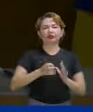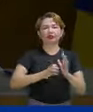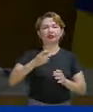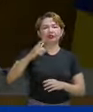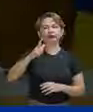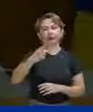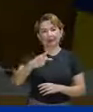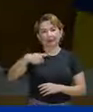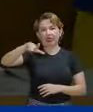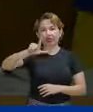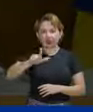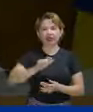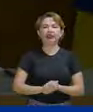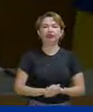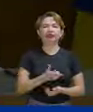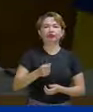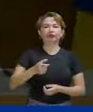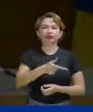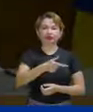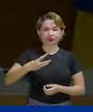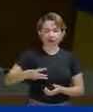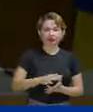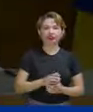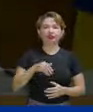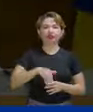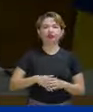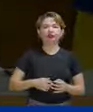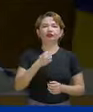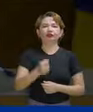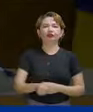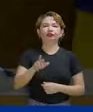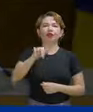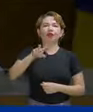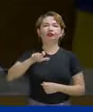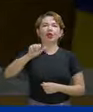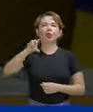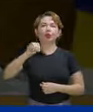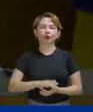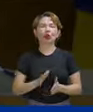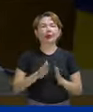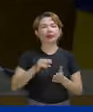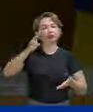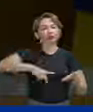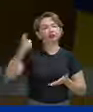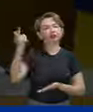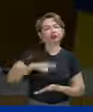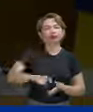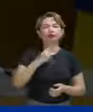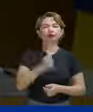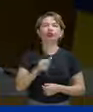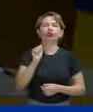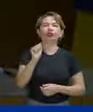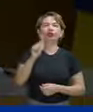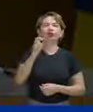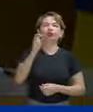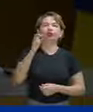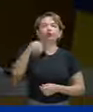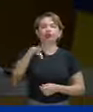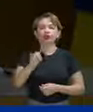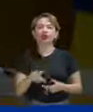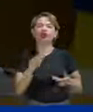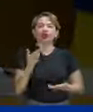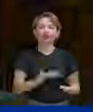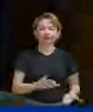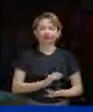referente ao exercício financeiro 2023, e do voto do juiz Rivaldo Valente, rejeitando-os, pediu vista o juiz Agostinho Silvério, que está com a